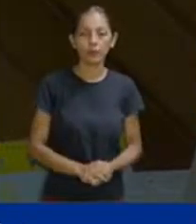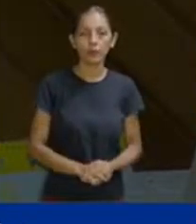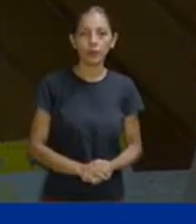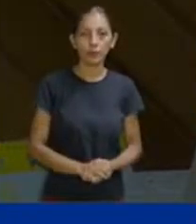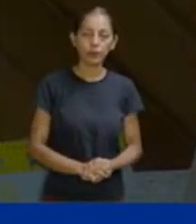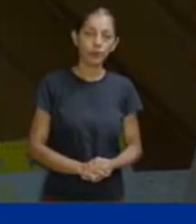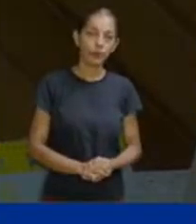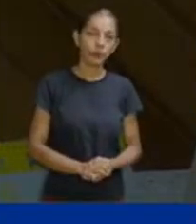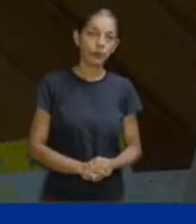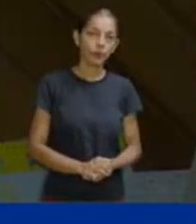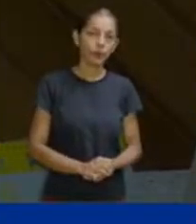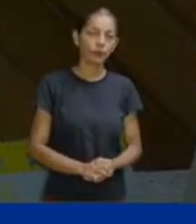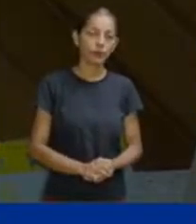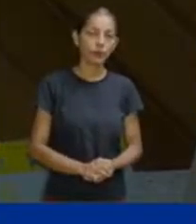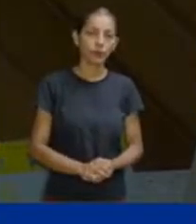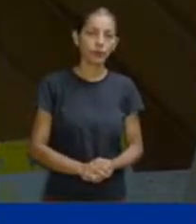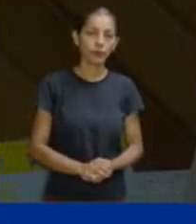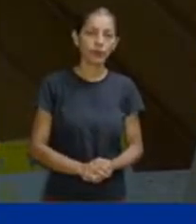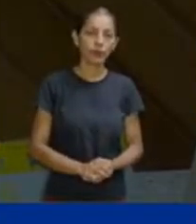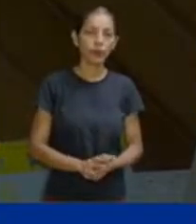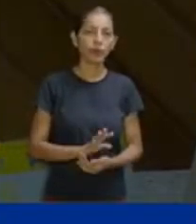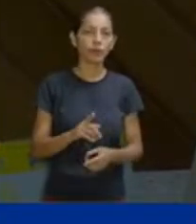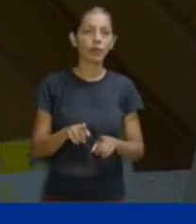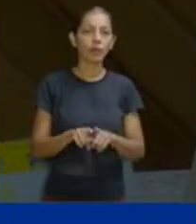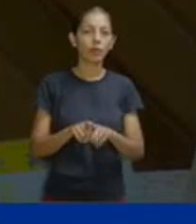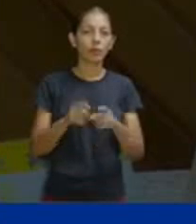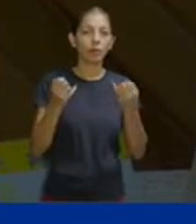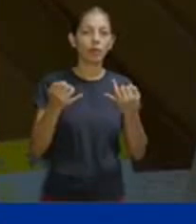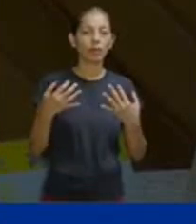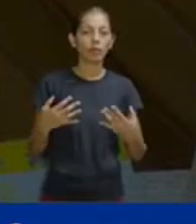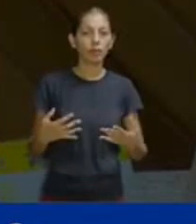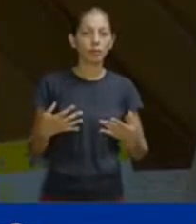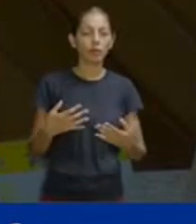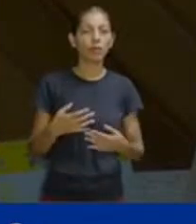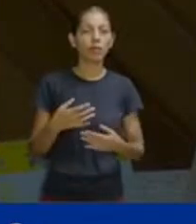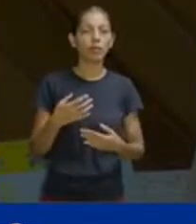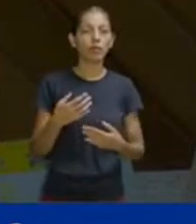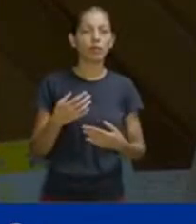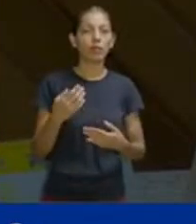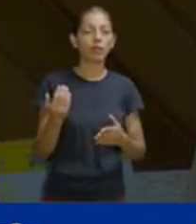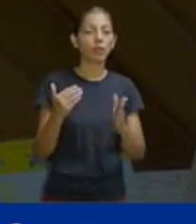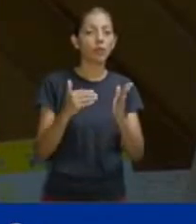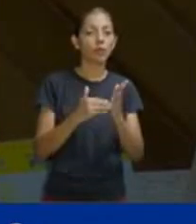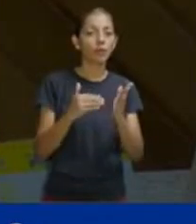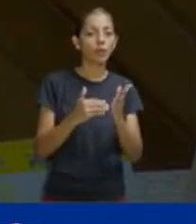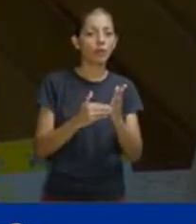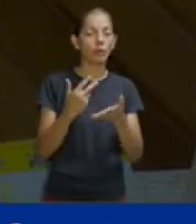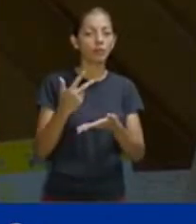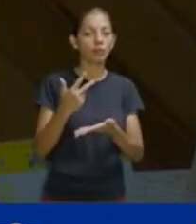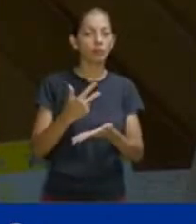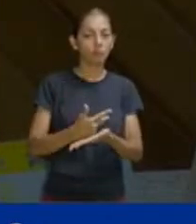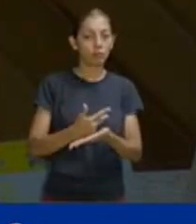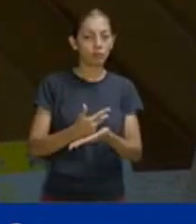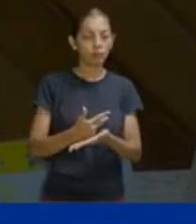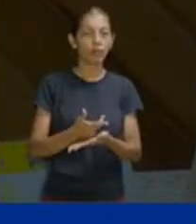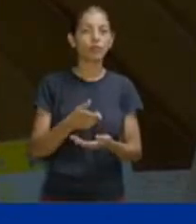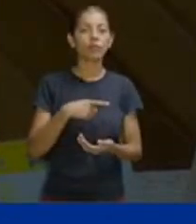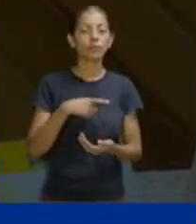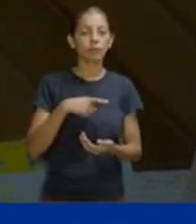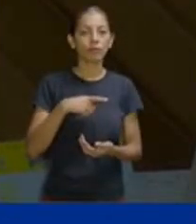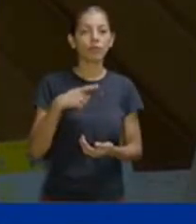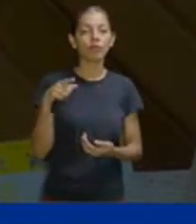candidatura deste. Ressaltou que, ao final do vídeo, há a presença do candidato a vice-prefeito pela chapa do